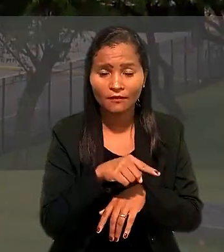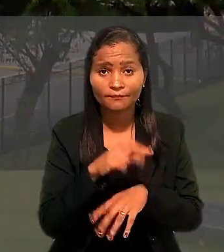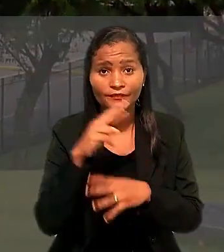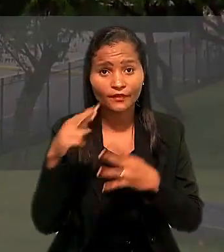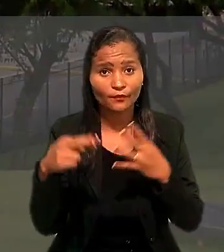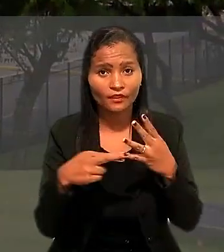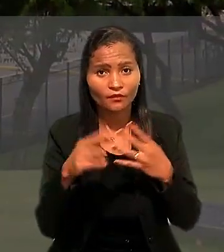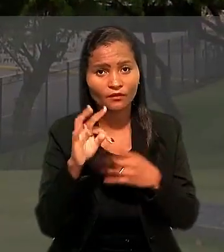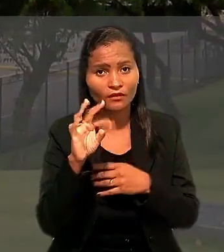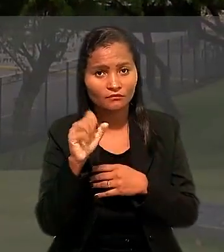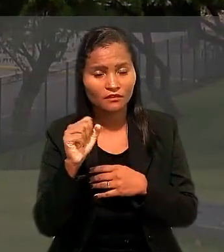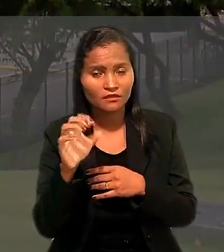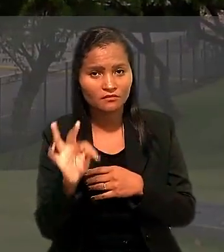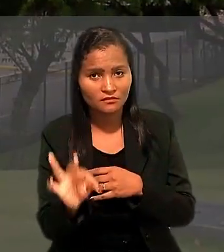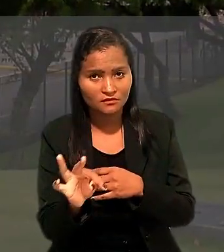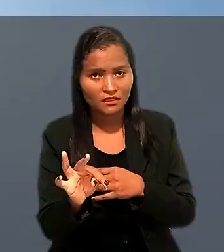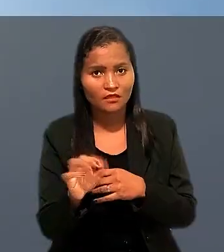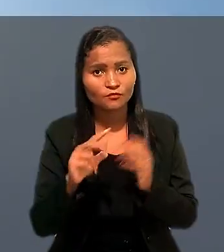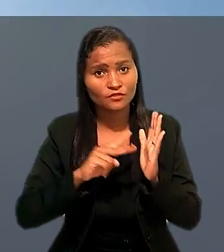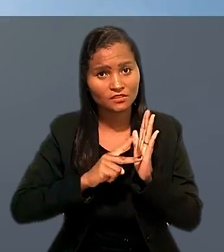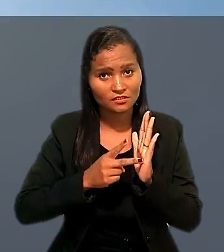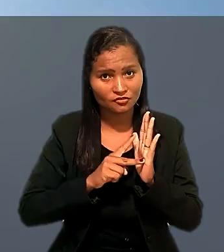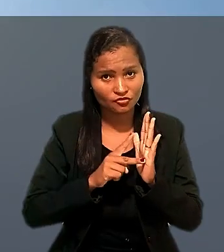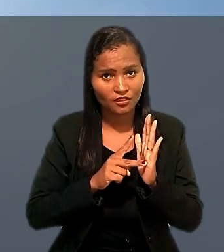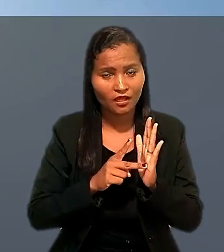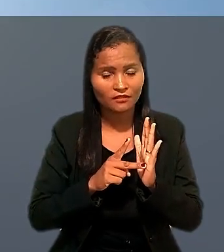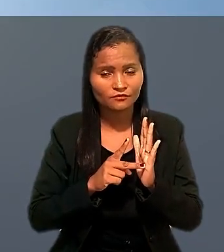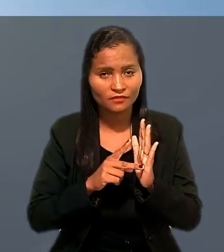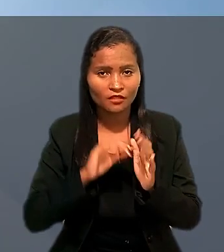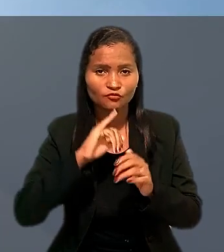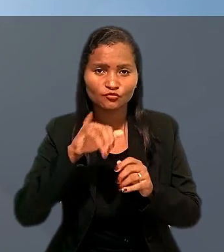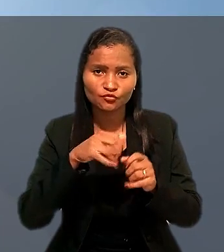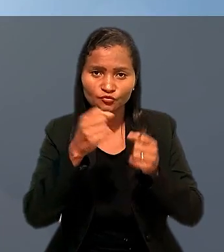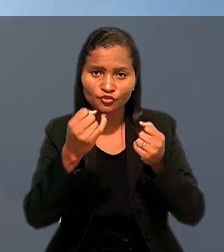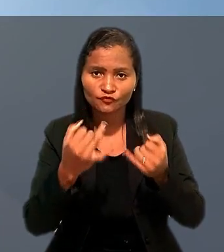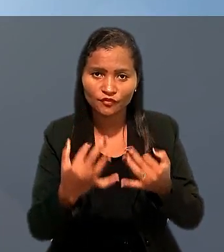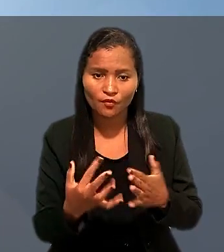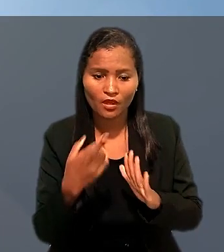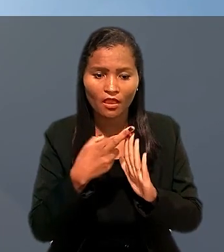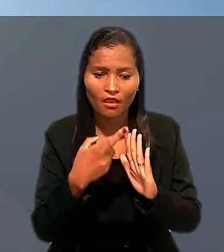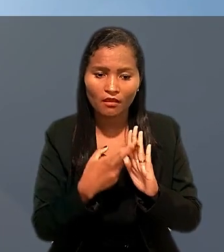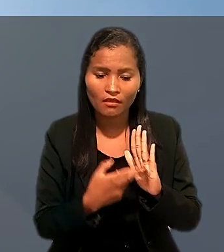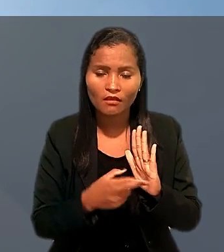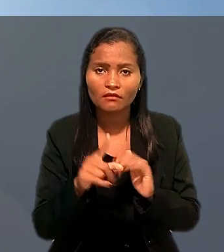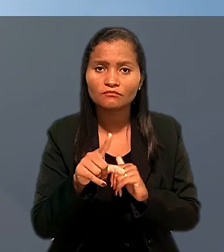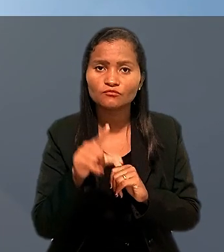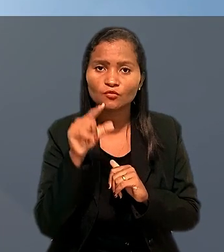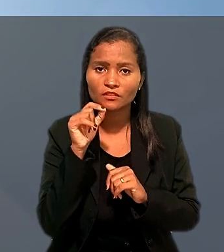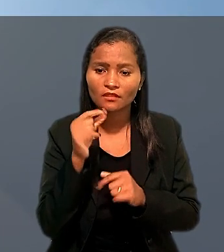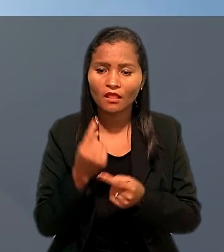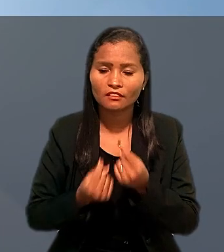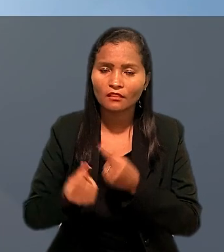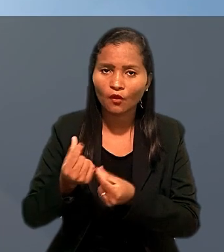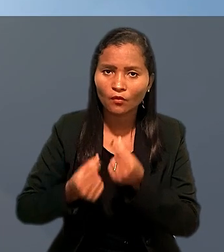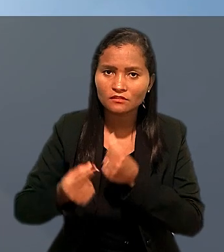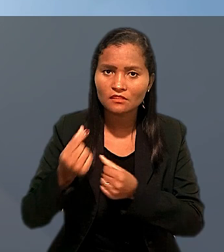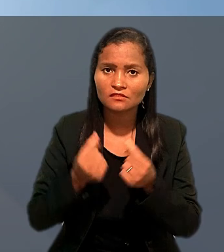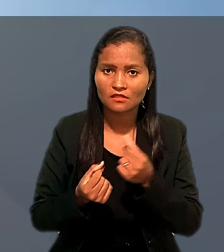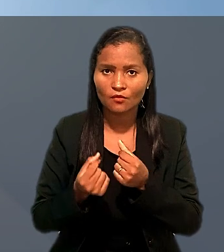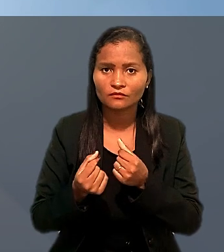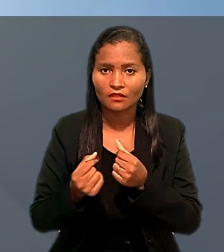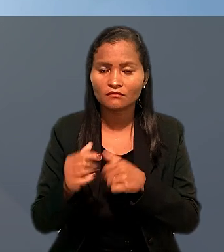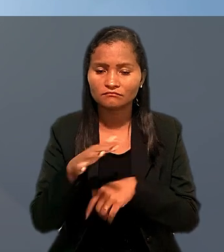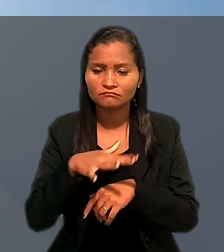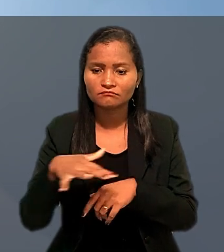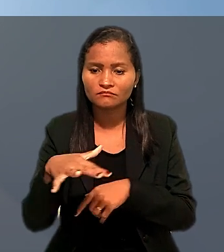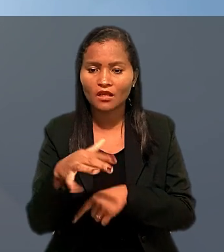Ao recorrer ao Tribunal Superior do Trabalho, o sindicato patronal justificou que a regra foi definida em negociação entre